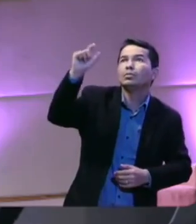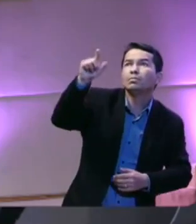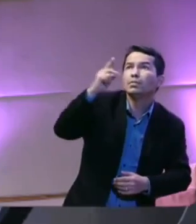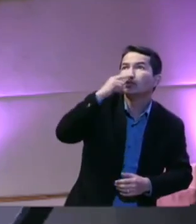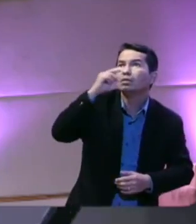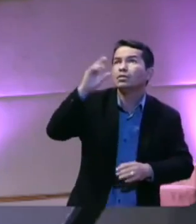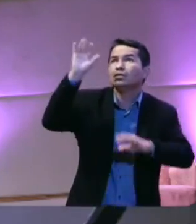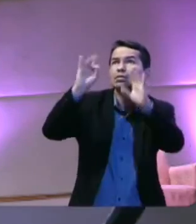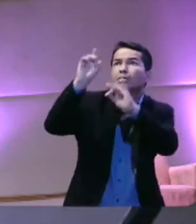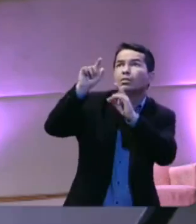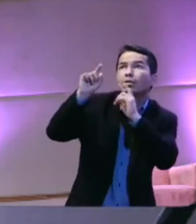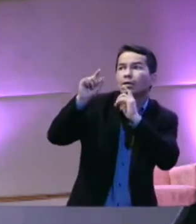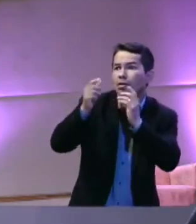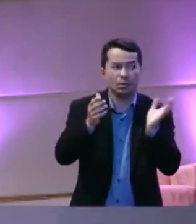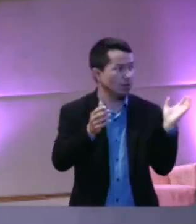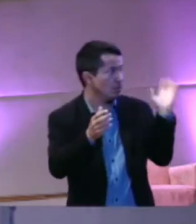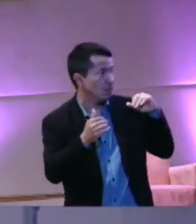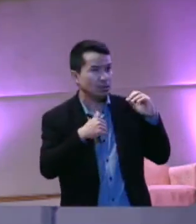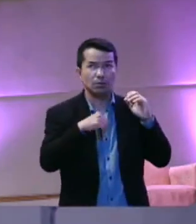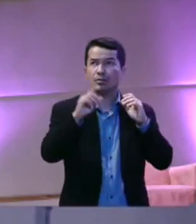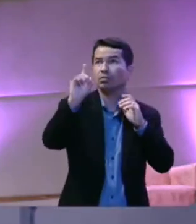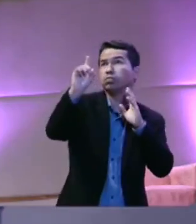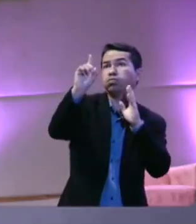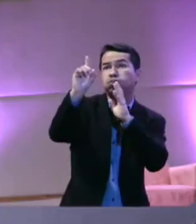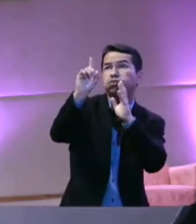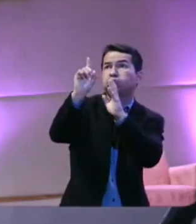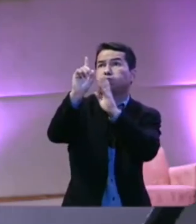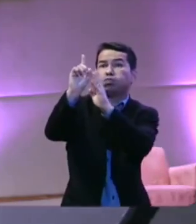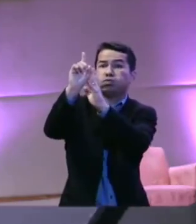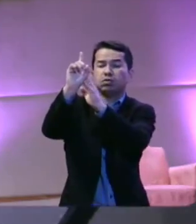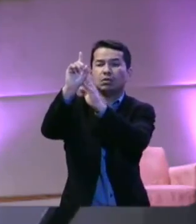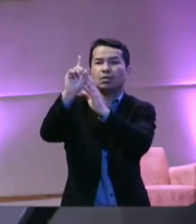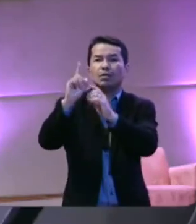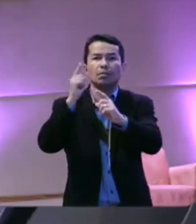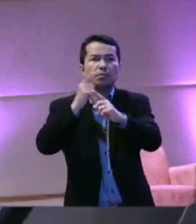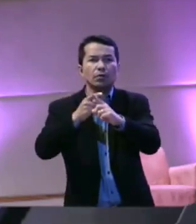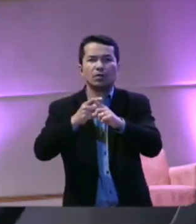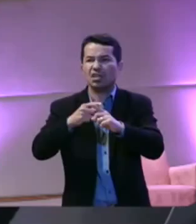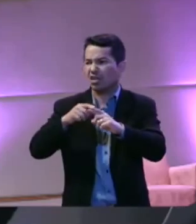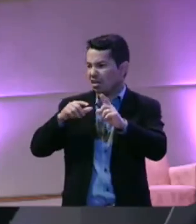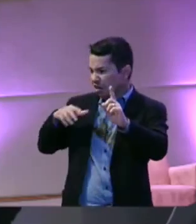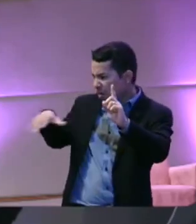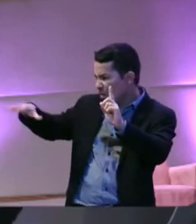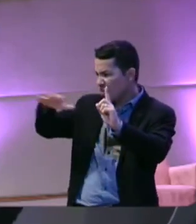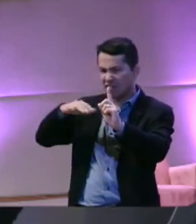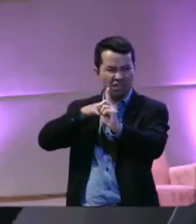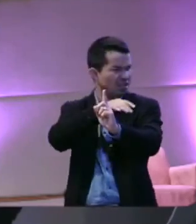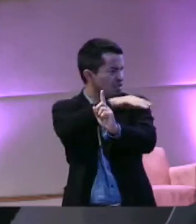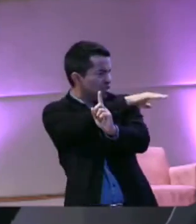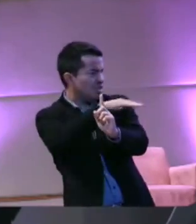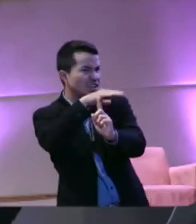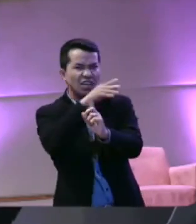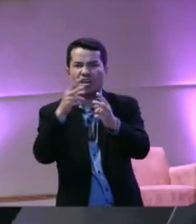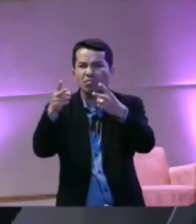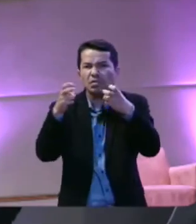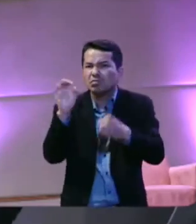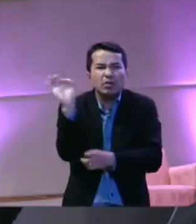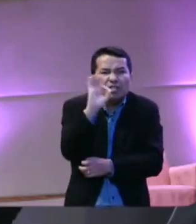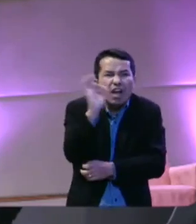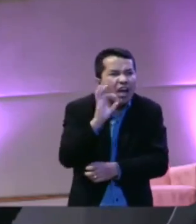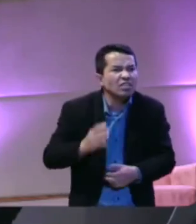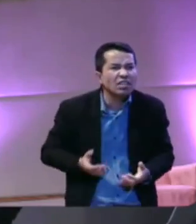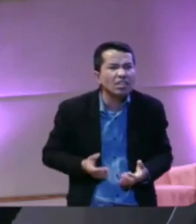se cumprindo. Mas os povos, as pessoas, os que estavam em volta, ninguém tinha percebido